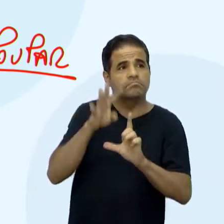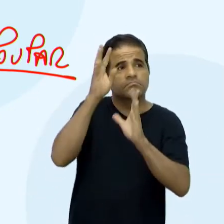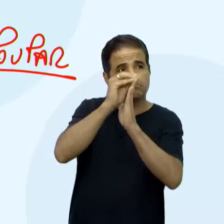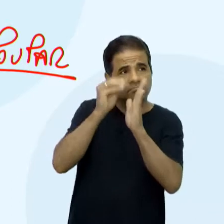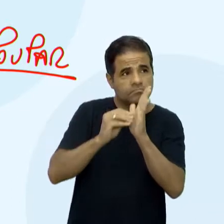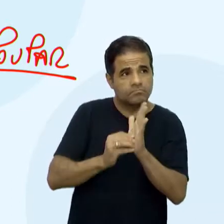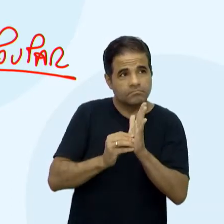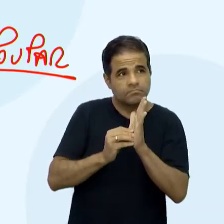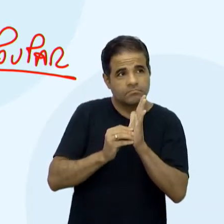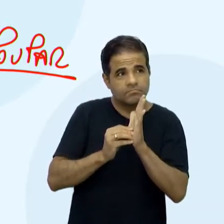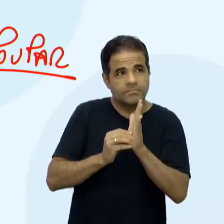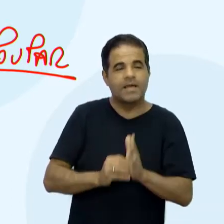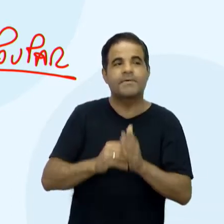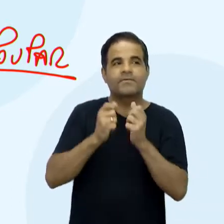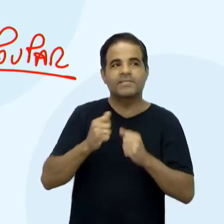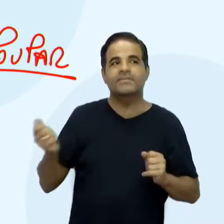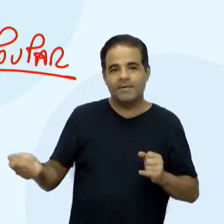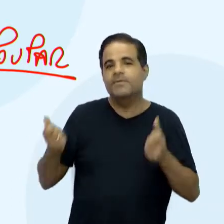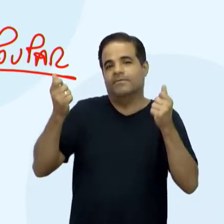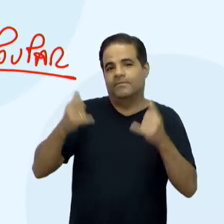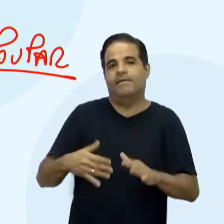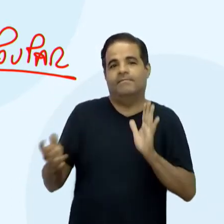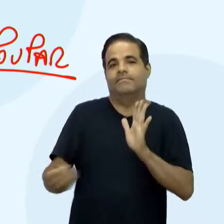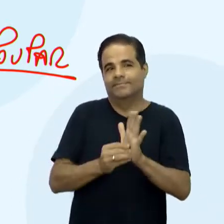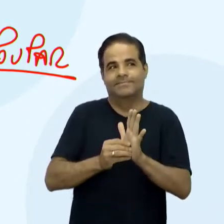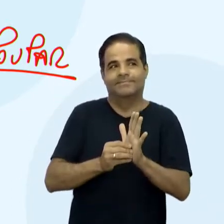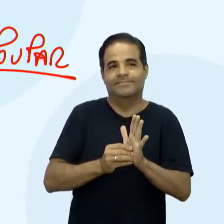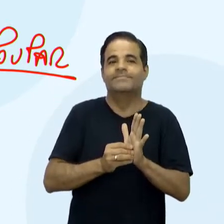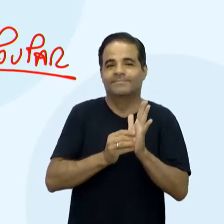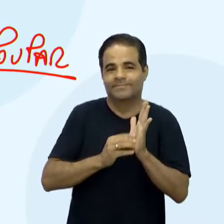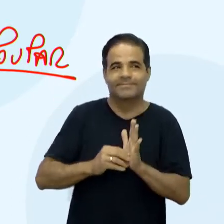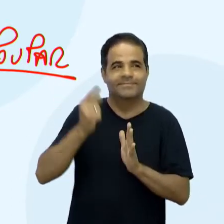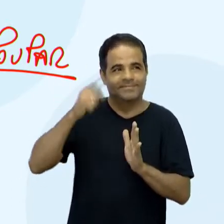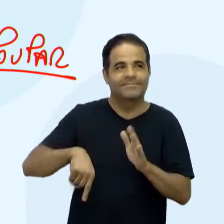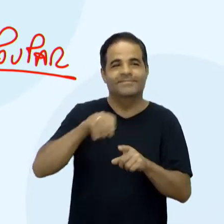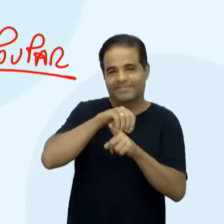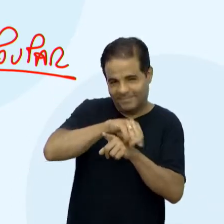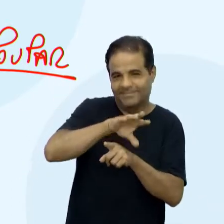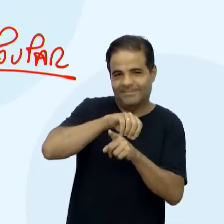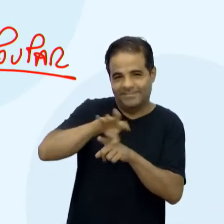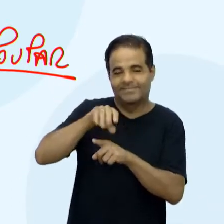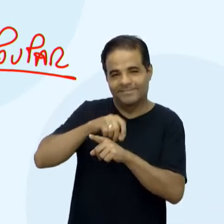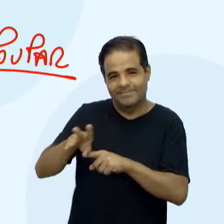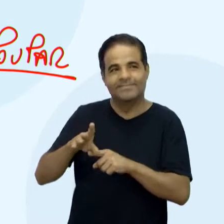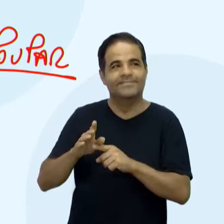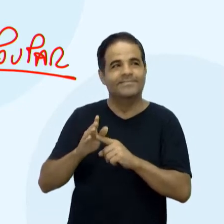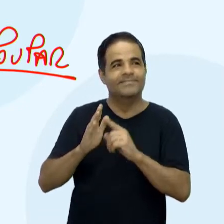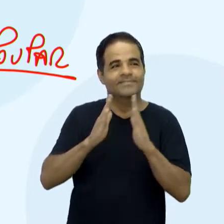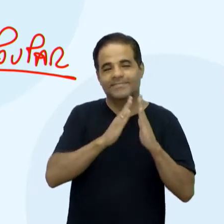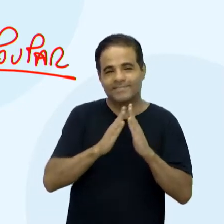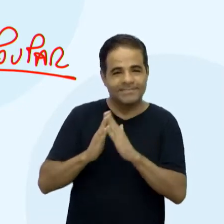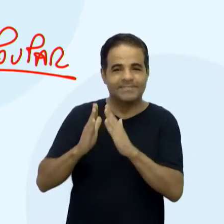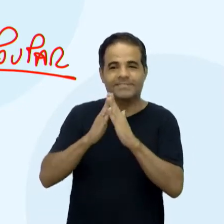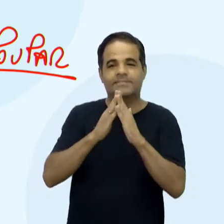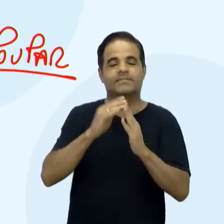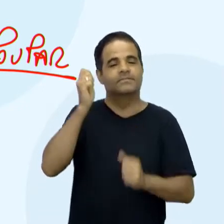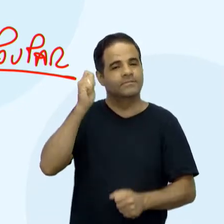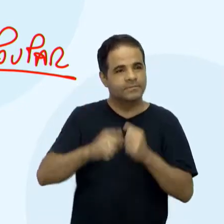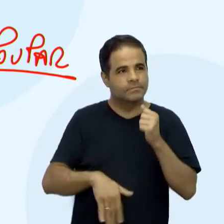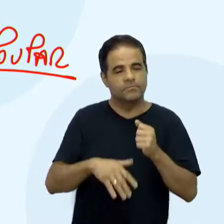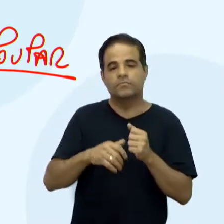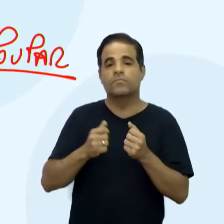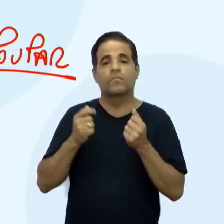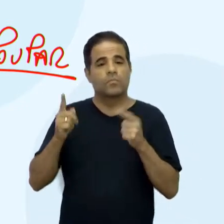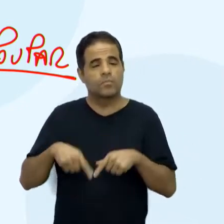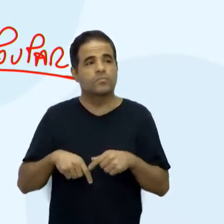tinha cartas de despesa e receita. E aí a gente passava por casinhas e aqui a gente tinha compras a fazer